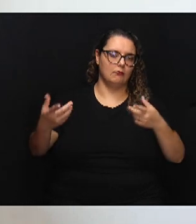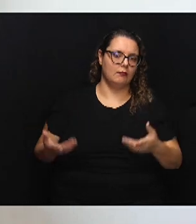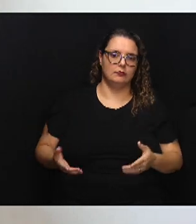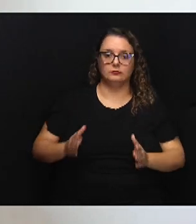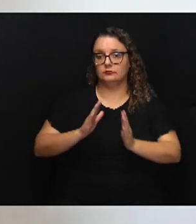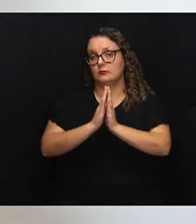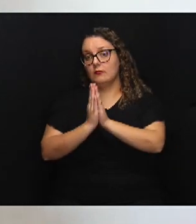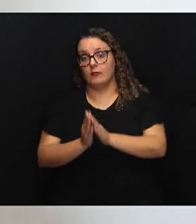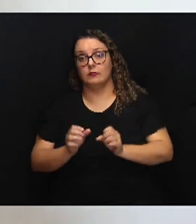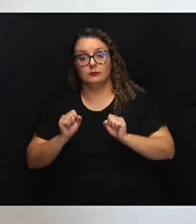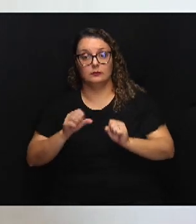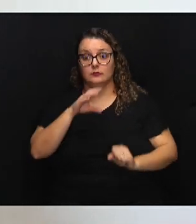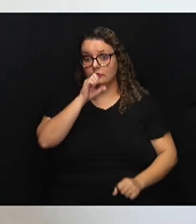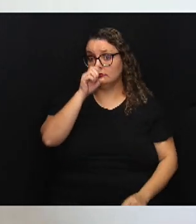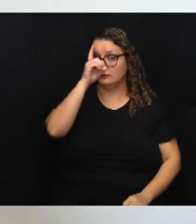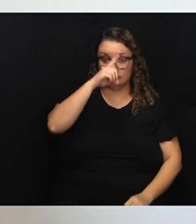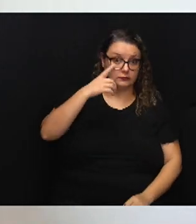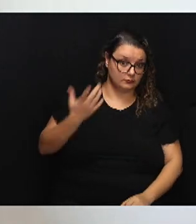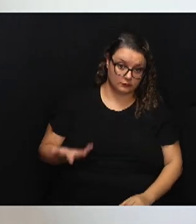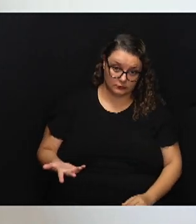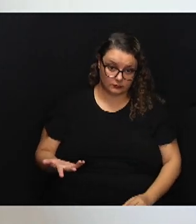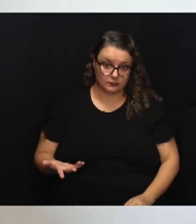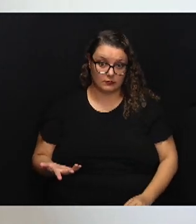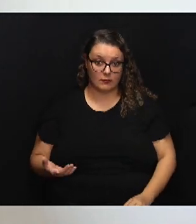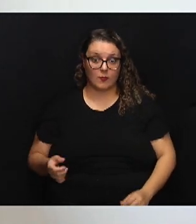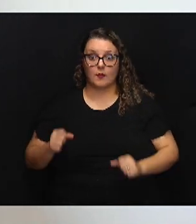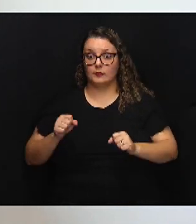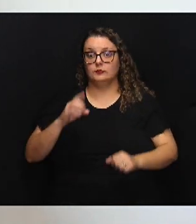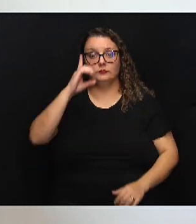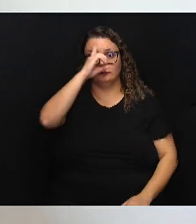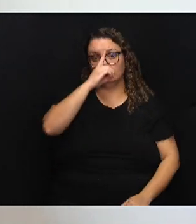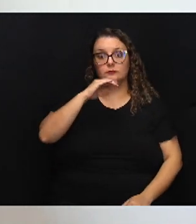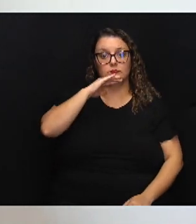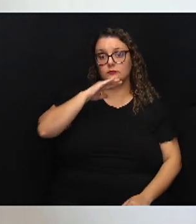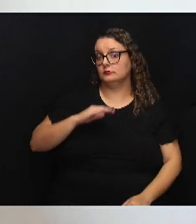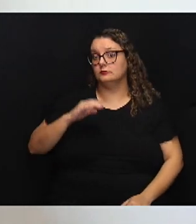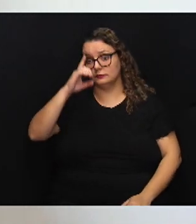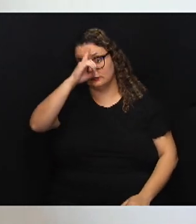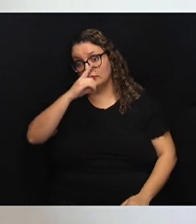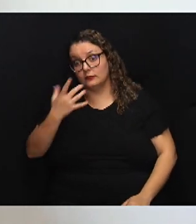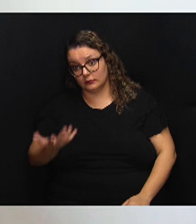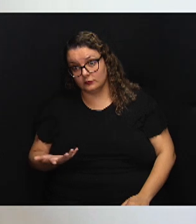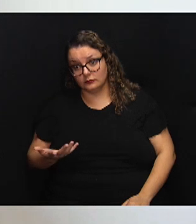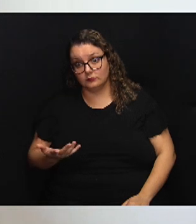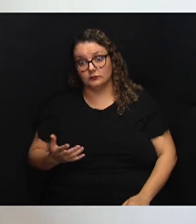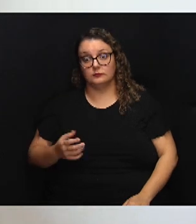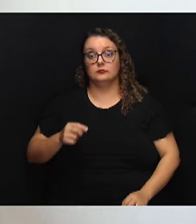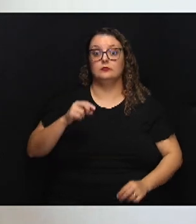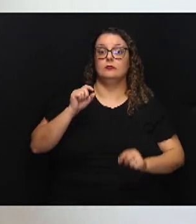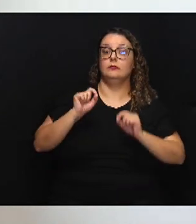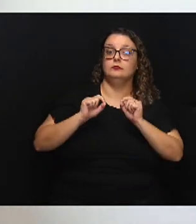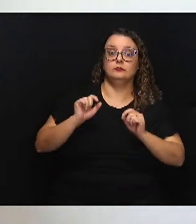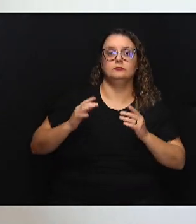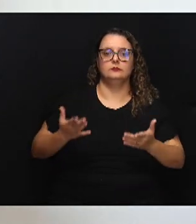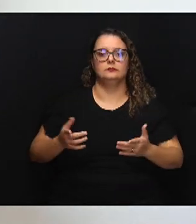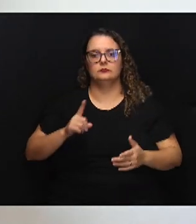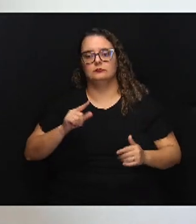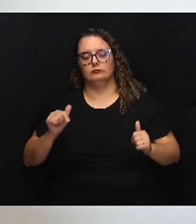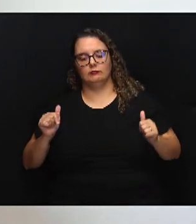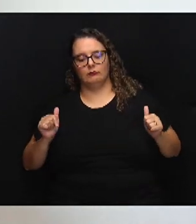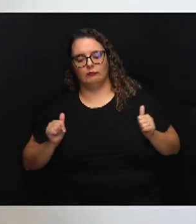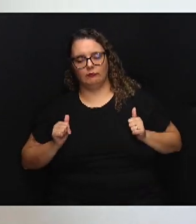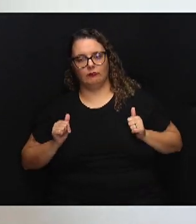intercâmbio, pode ser um final de semana, pode ser até um domingo, uma tarde de domingo, né? A questão é não ficar estagnado, não